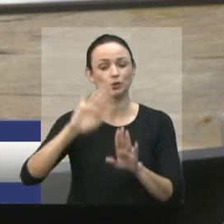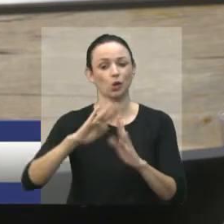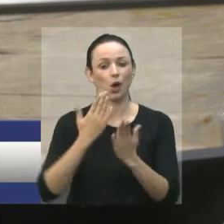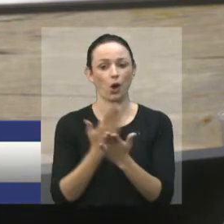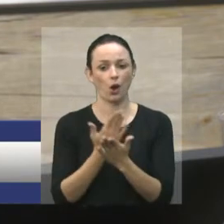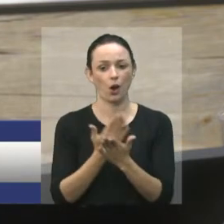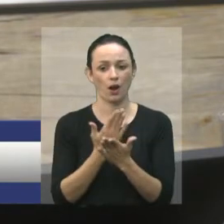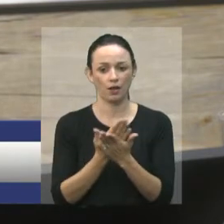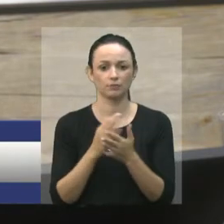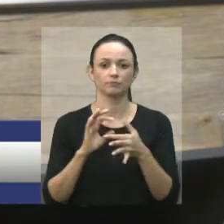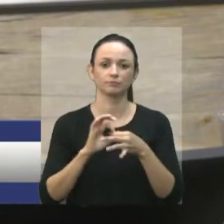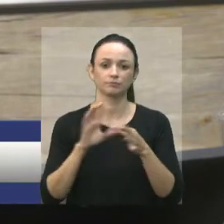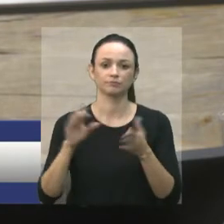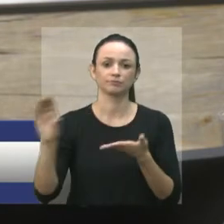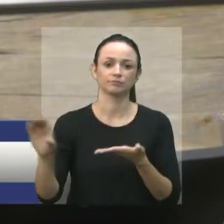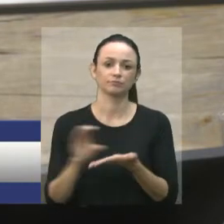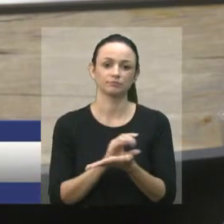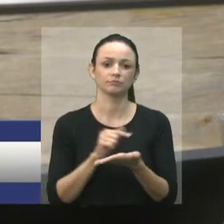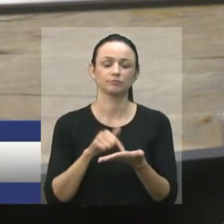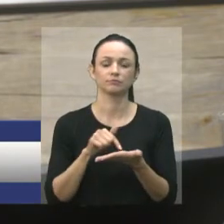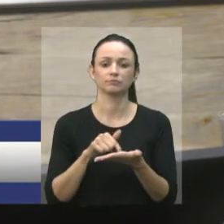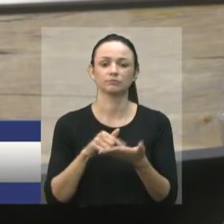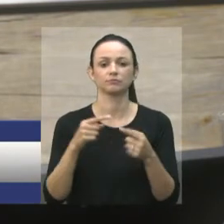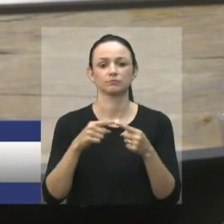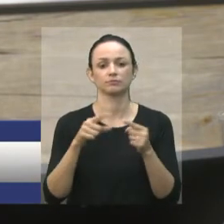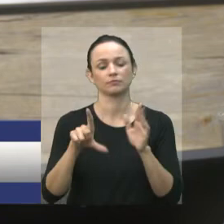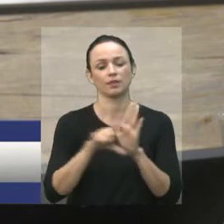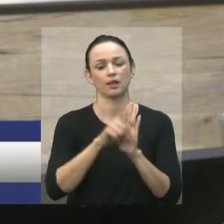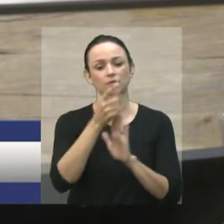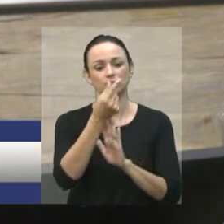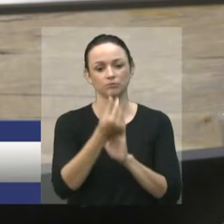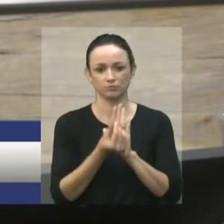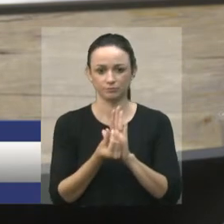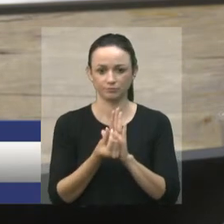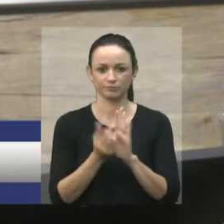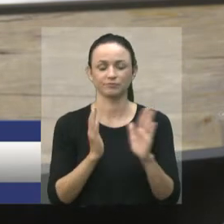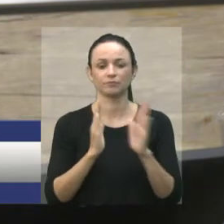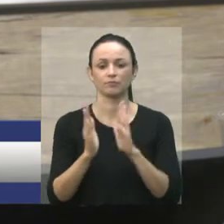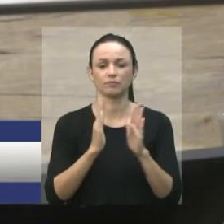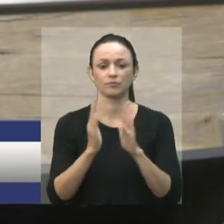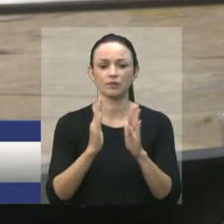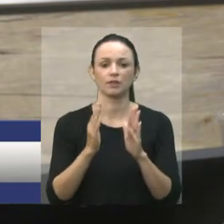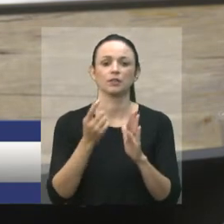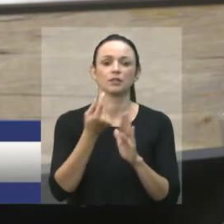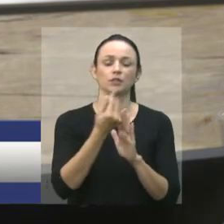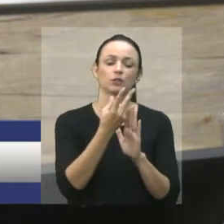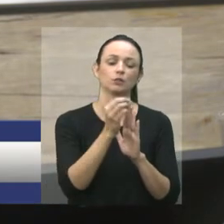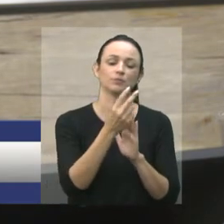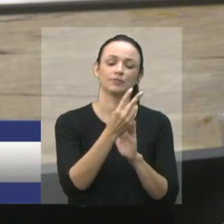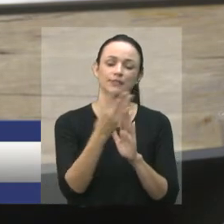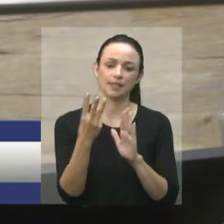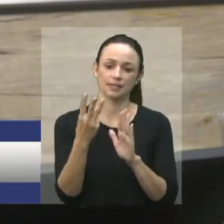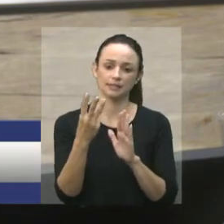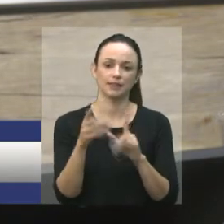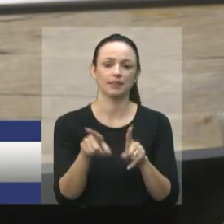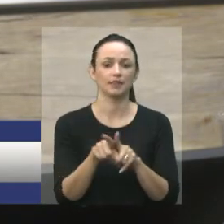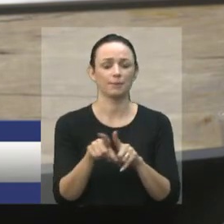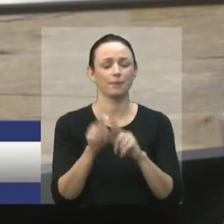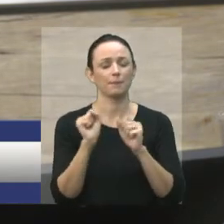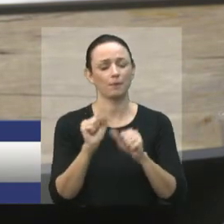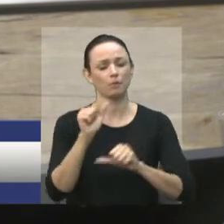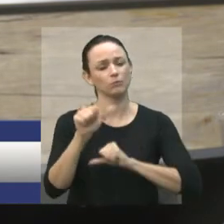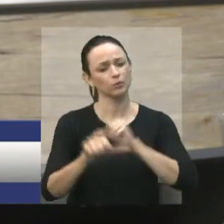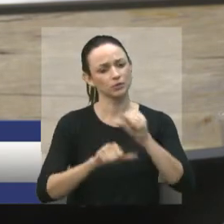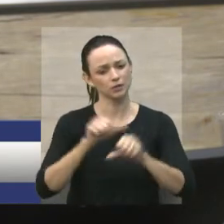que sejam deixados os recursos correspondentes na lei orçamentária para o exercício financeiro de 2023, bem